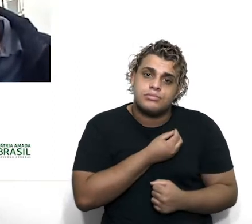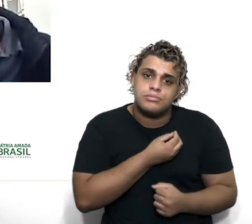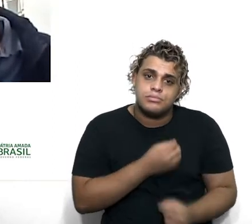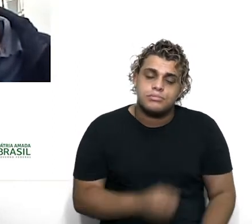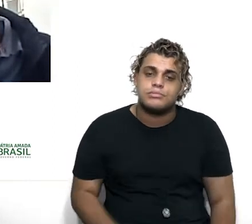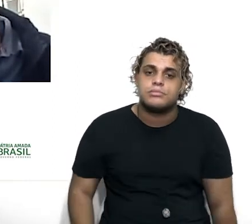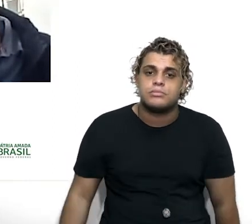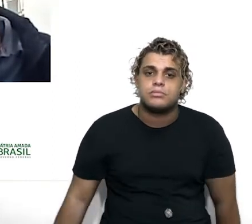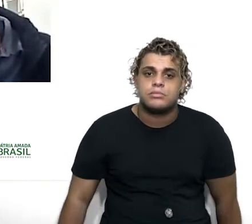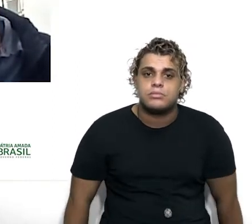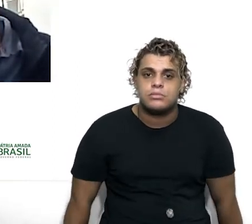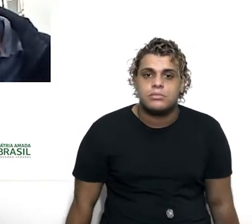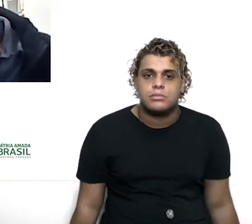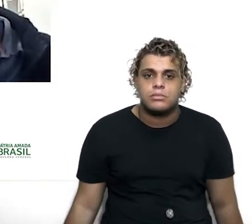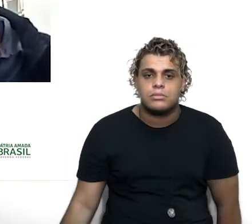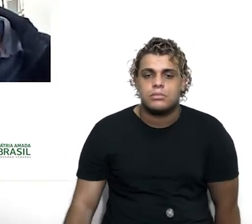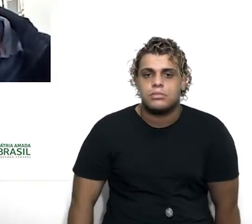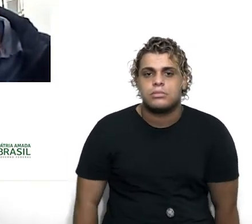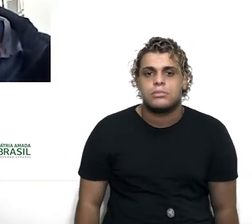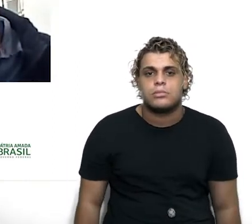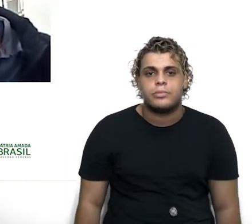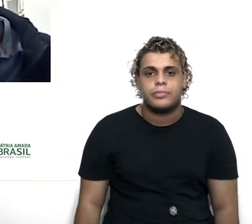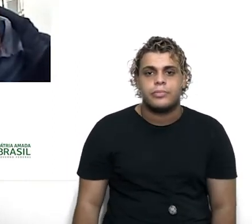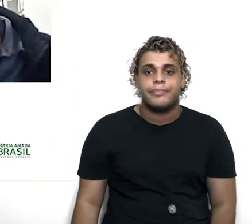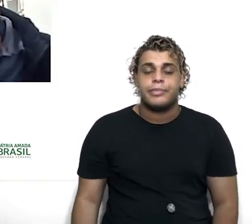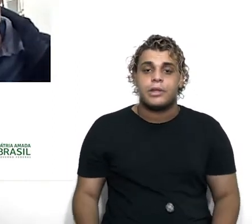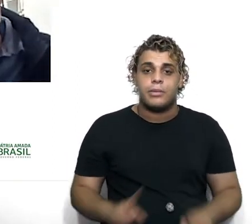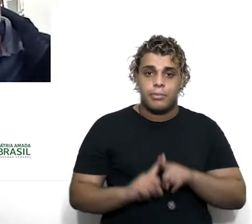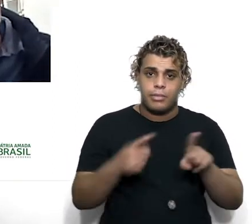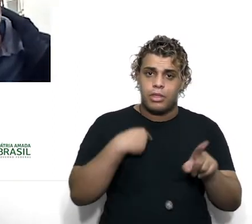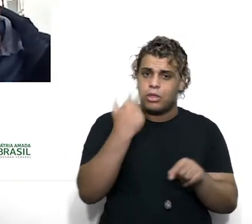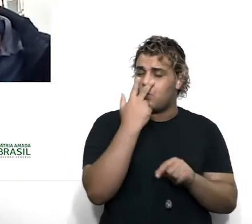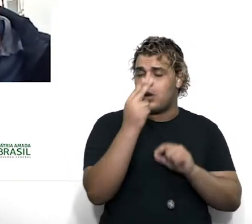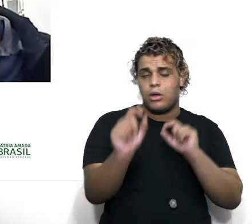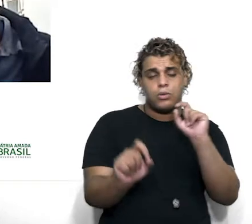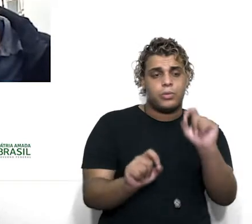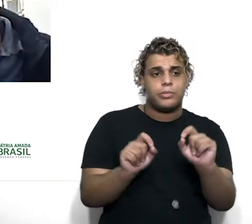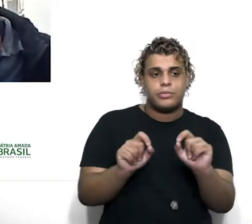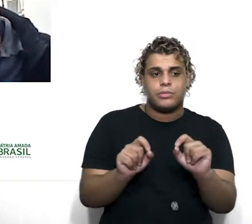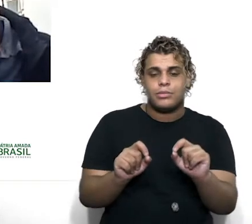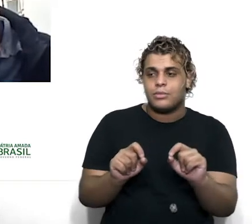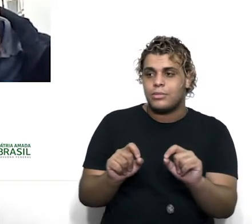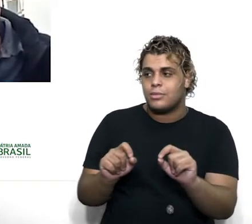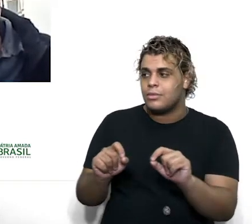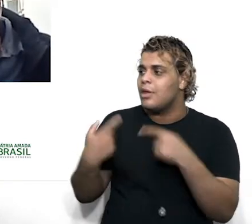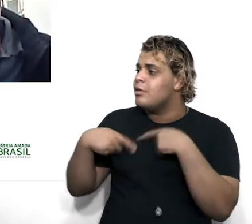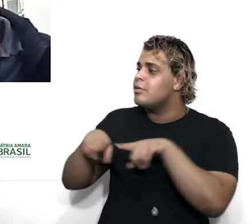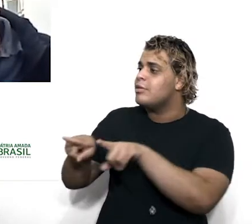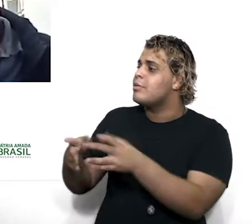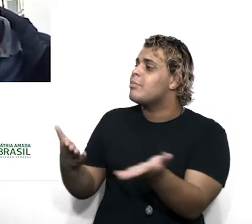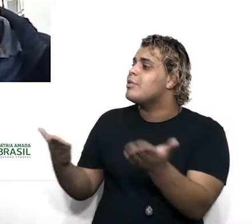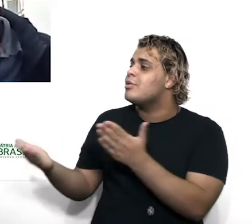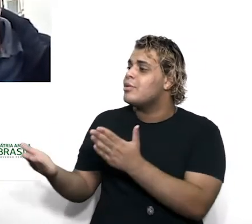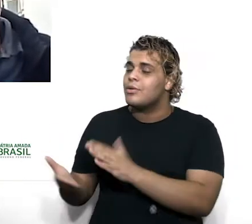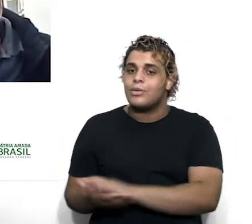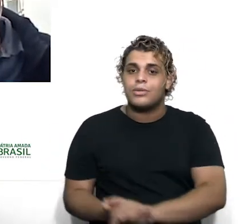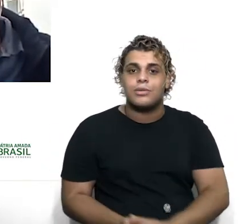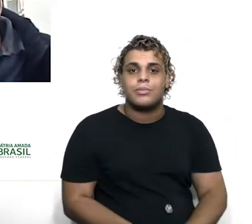Mas eu acho que... Não, você que me deu, você que me trouxe.